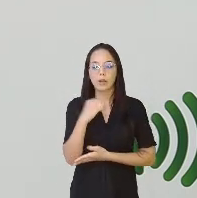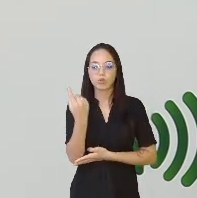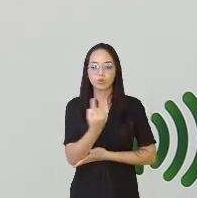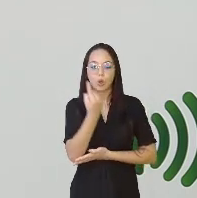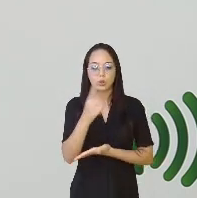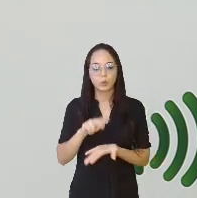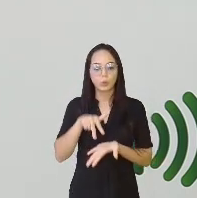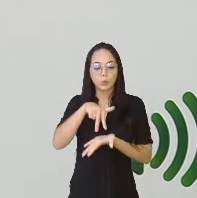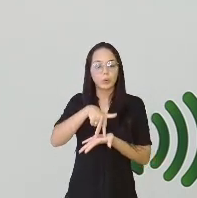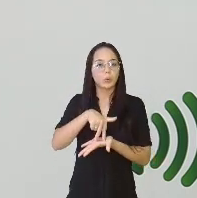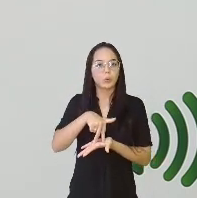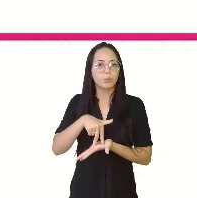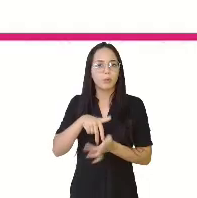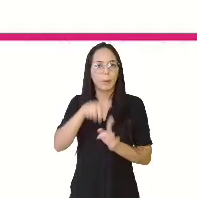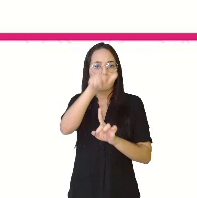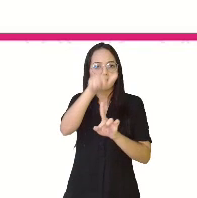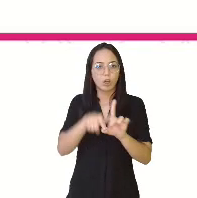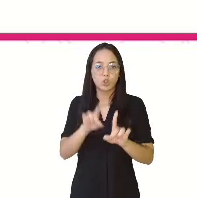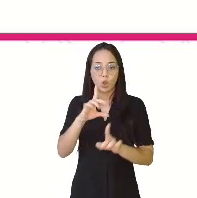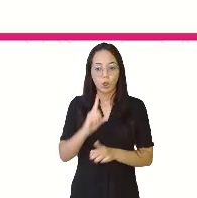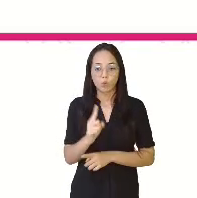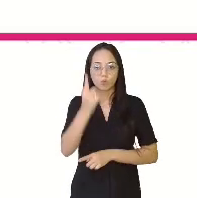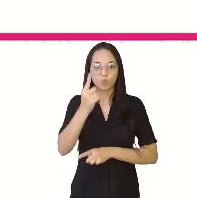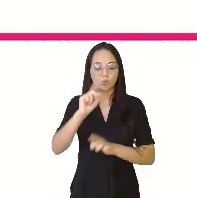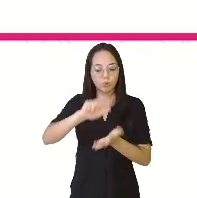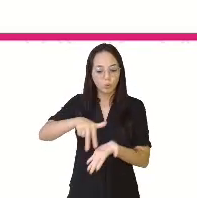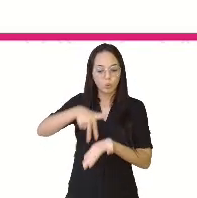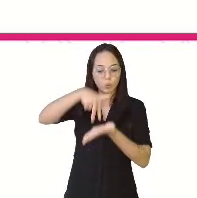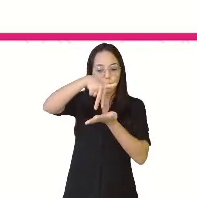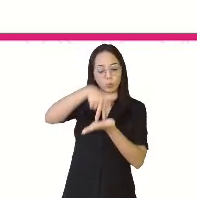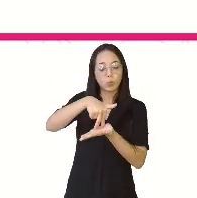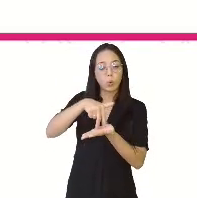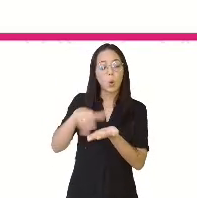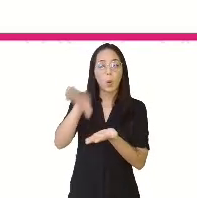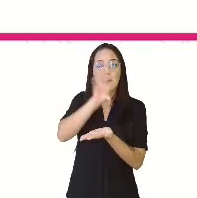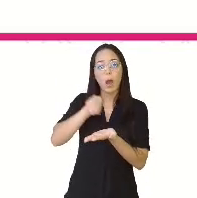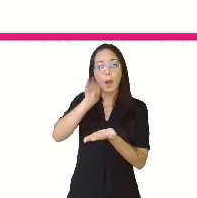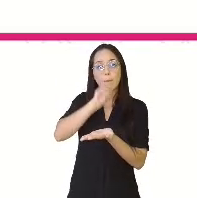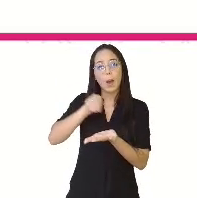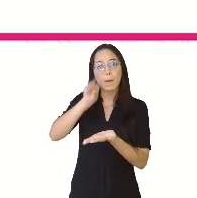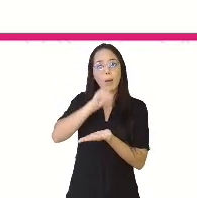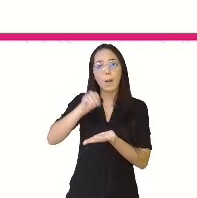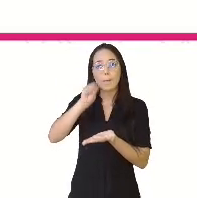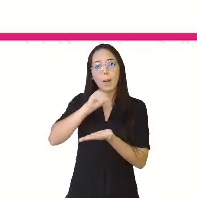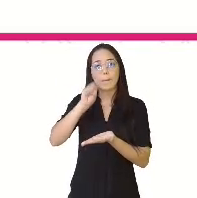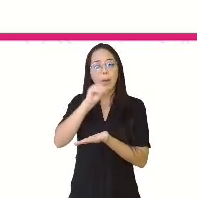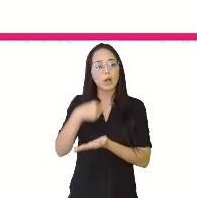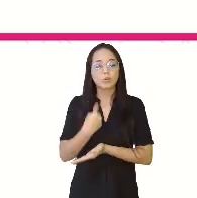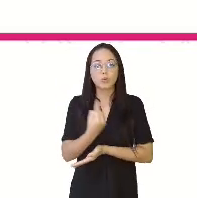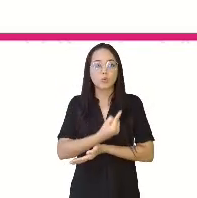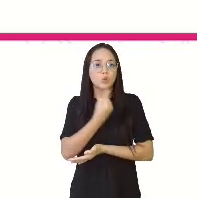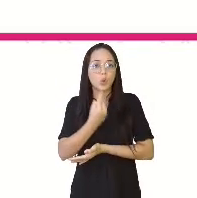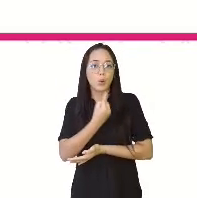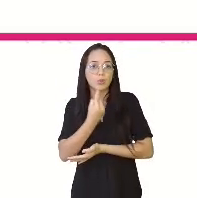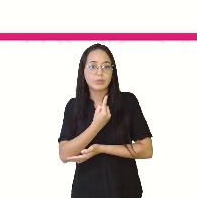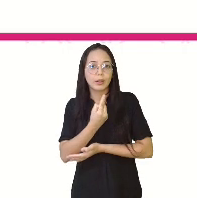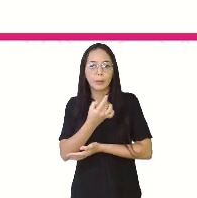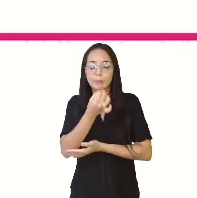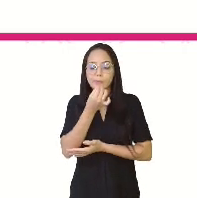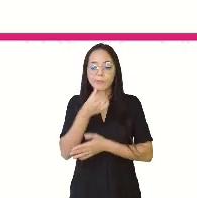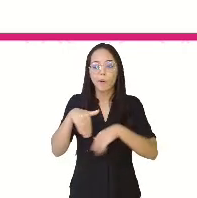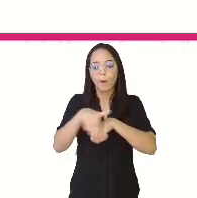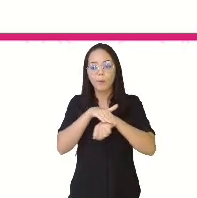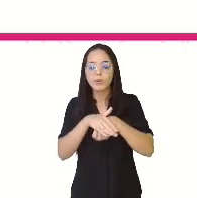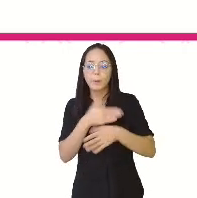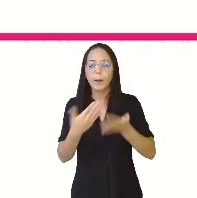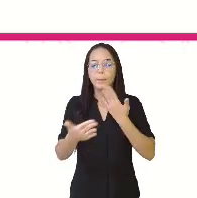Monólogo. É um personagem, só tem uma personagem ali naquele palco e vai falando consigo mesmo, expondo perante o público